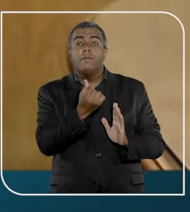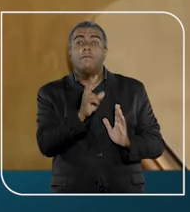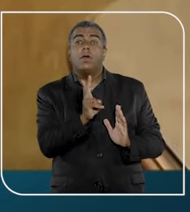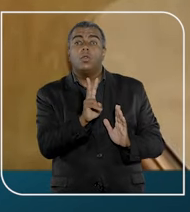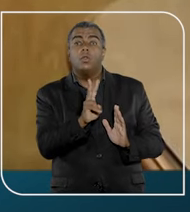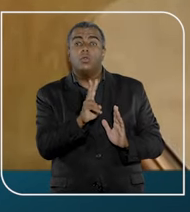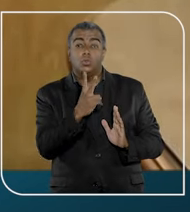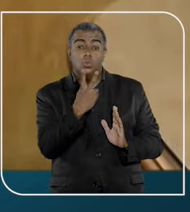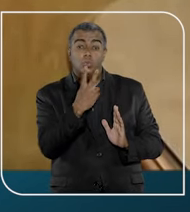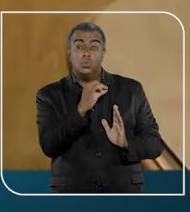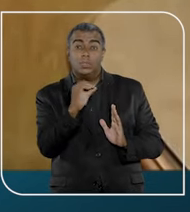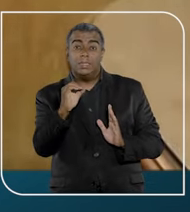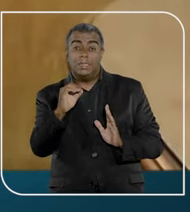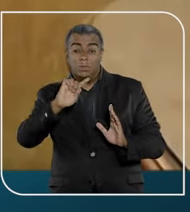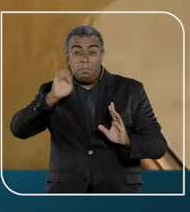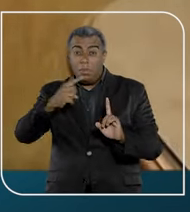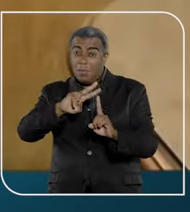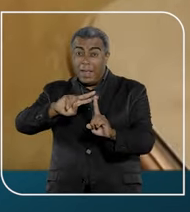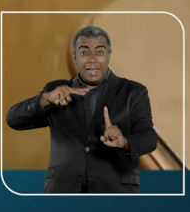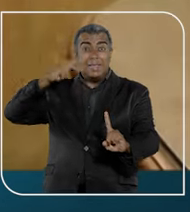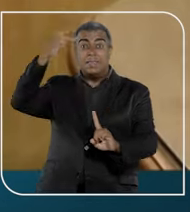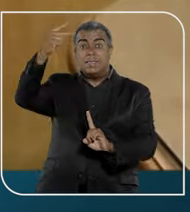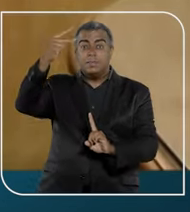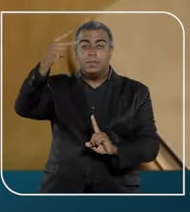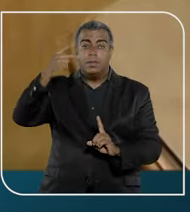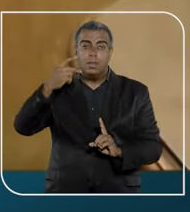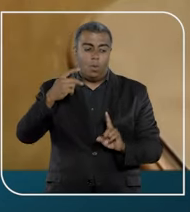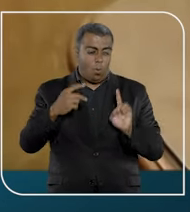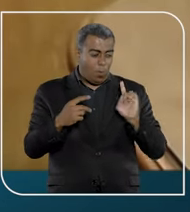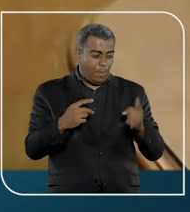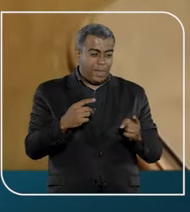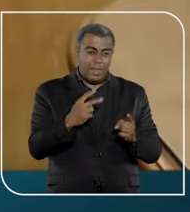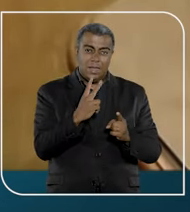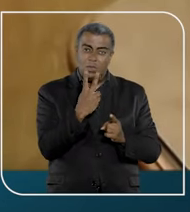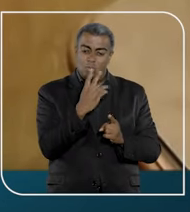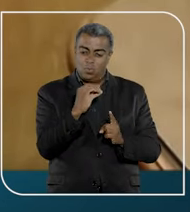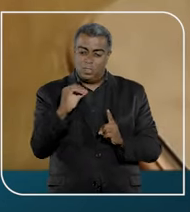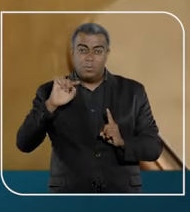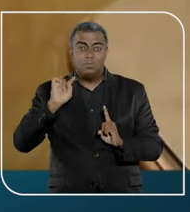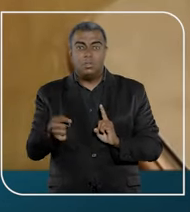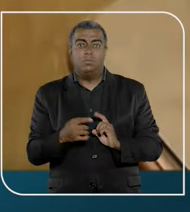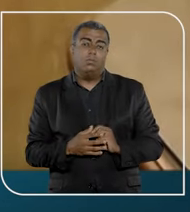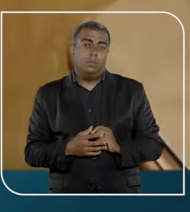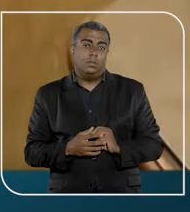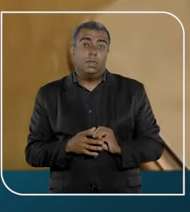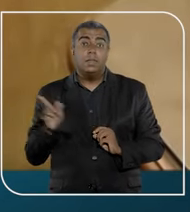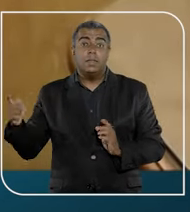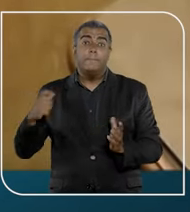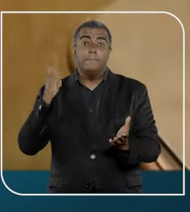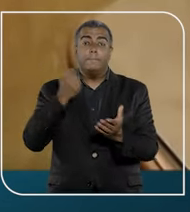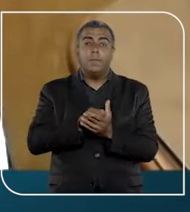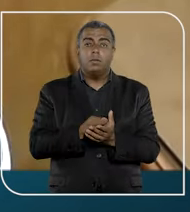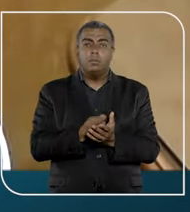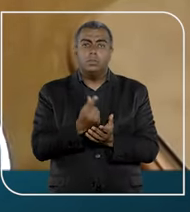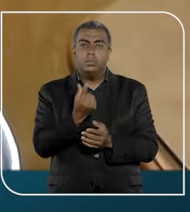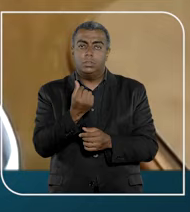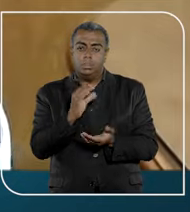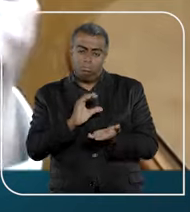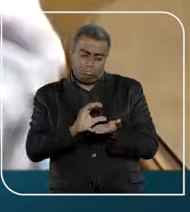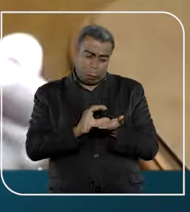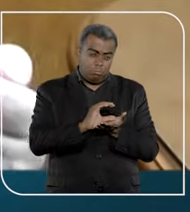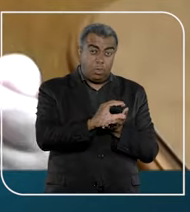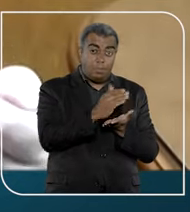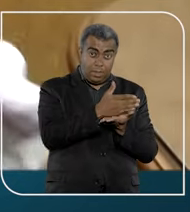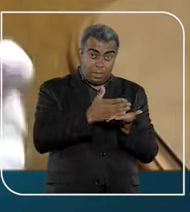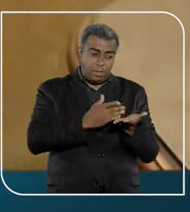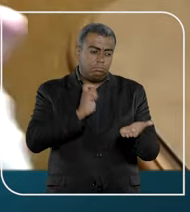imóvel foi 200 mil acima do valor da avaliação. Eles conseguiram um comprador que